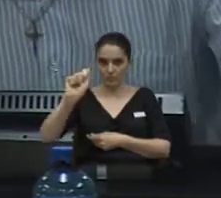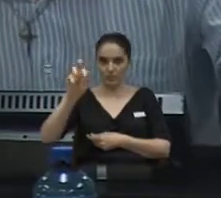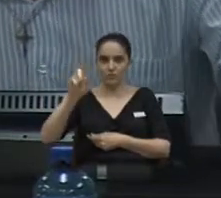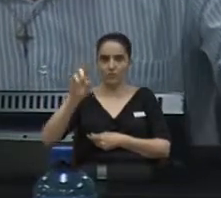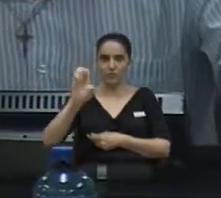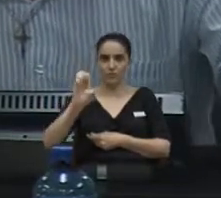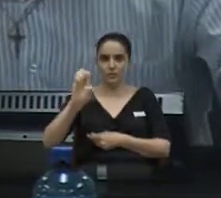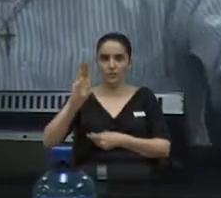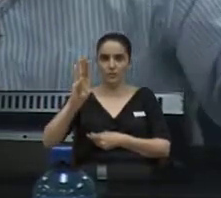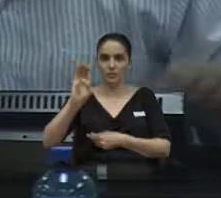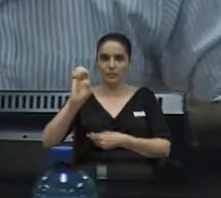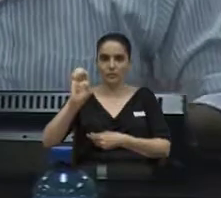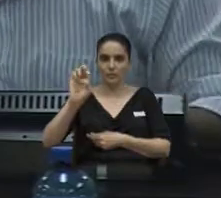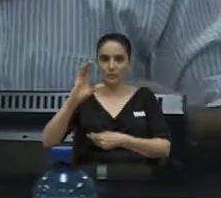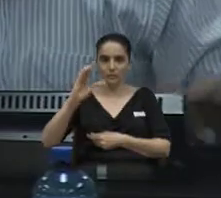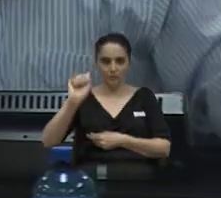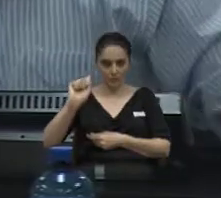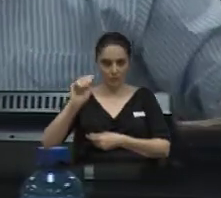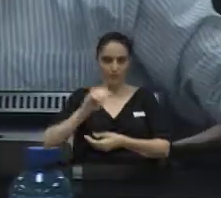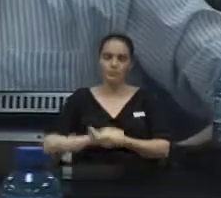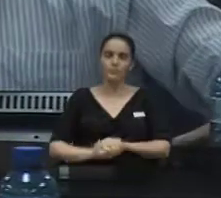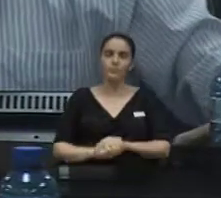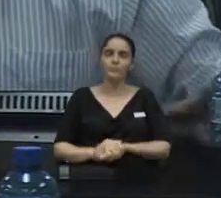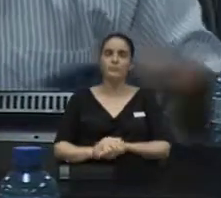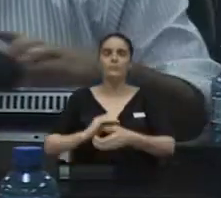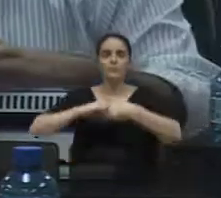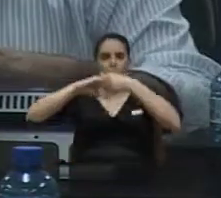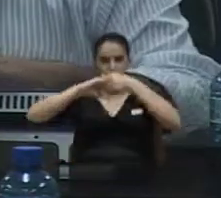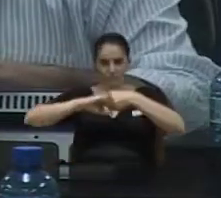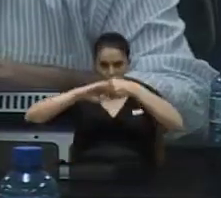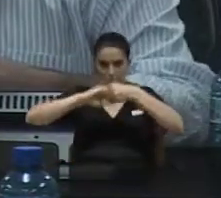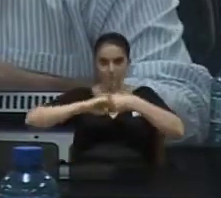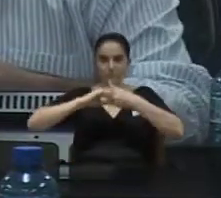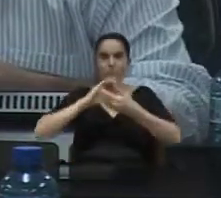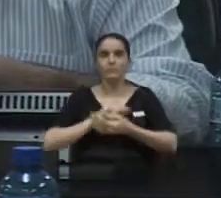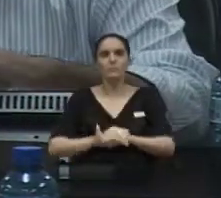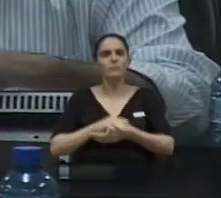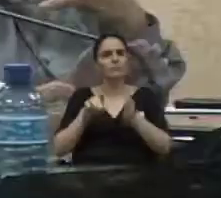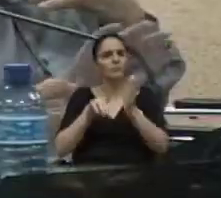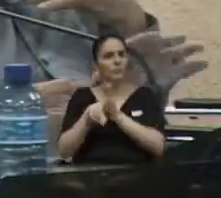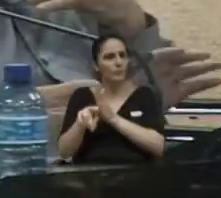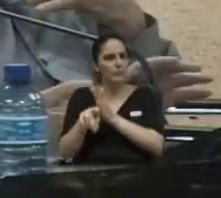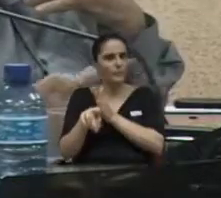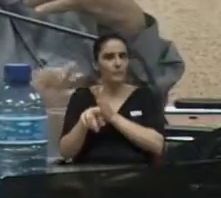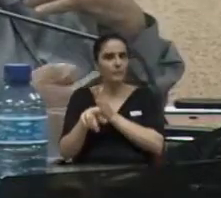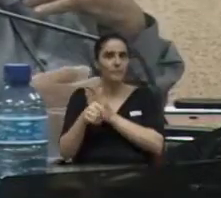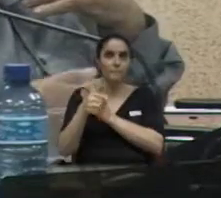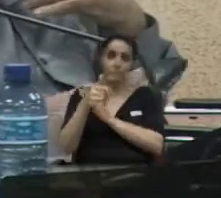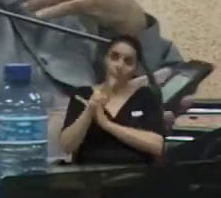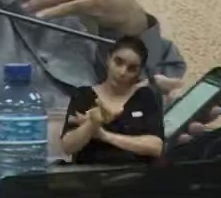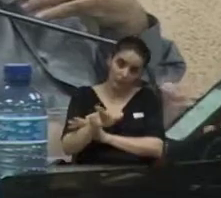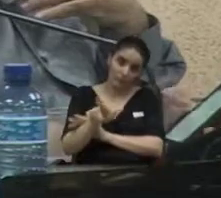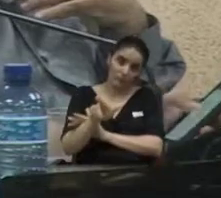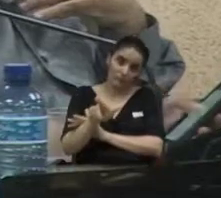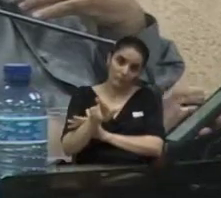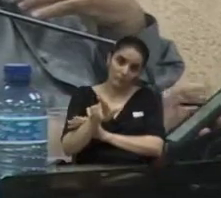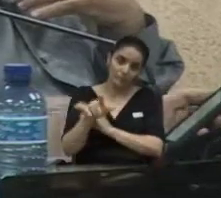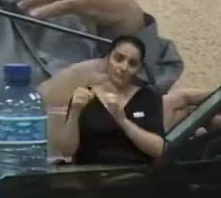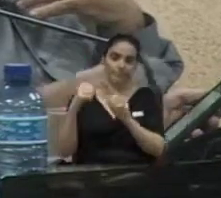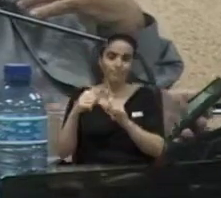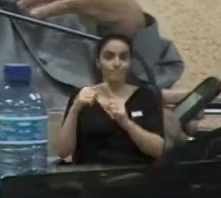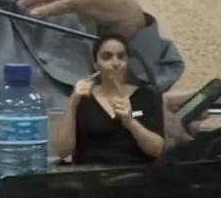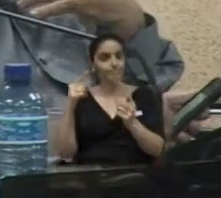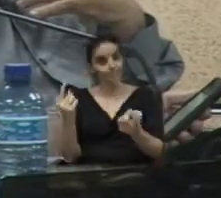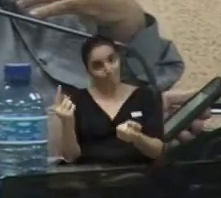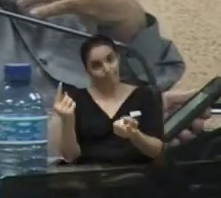representando a Unip aqui. Seja bem-vindo. Eu ia fazer uma pergunta minha, é repetitivo, mas